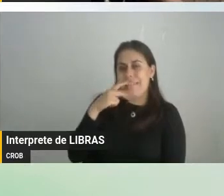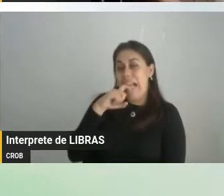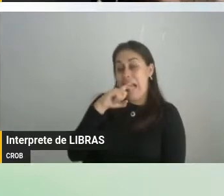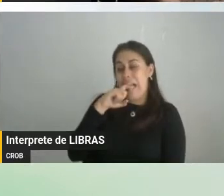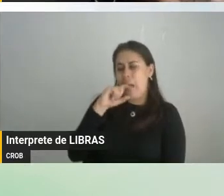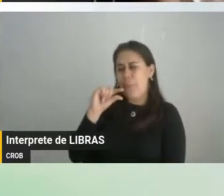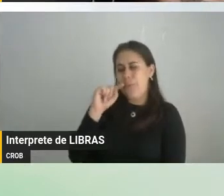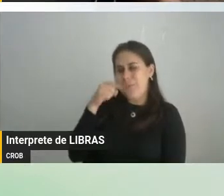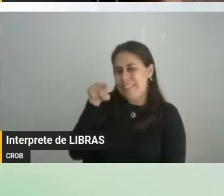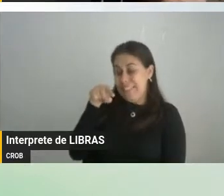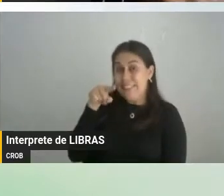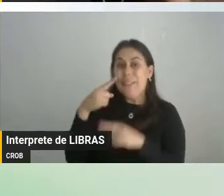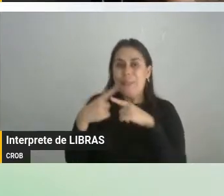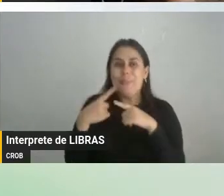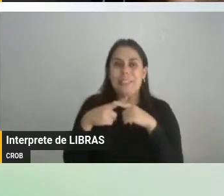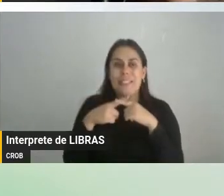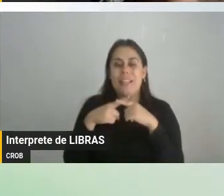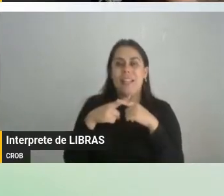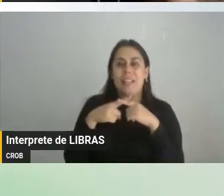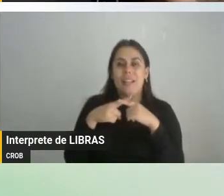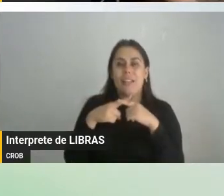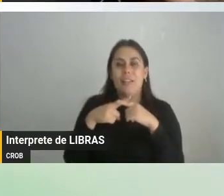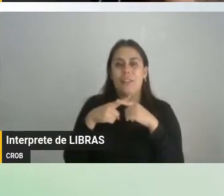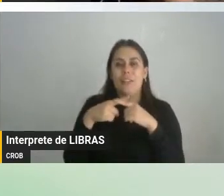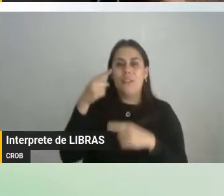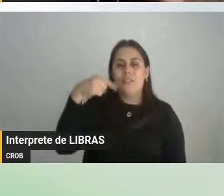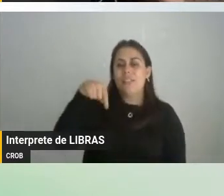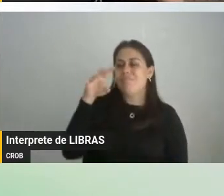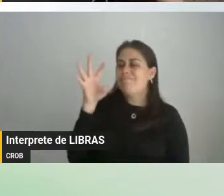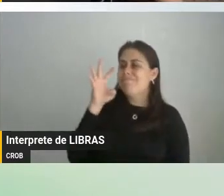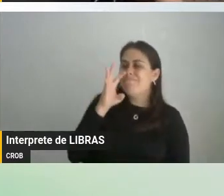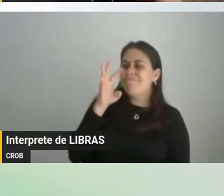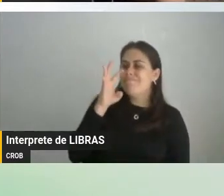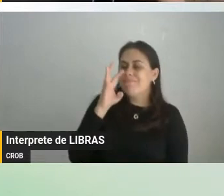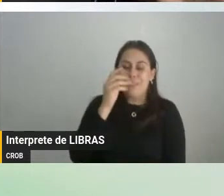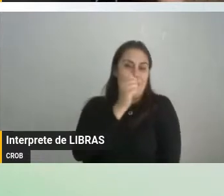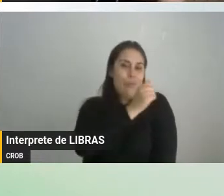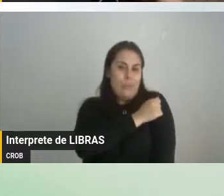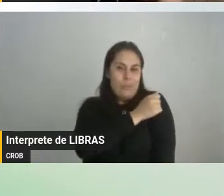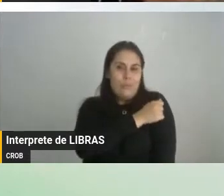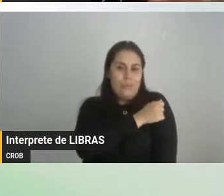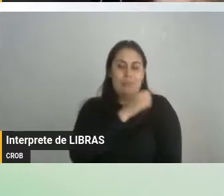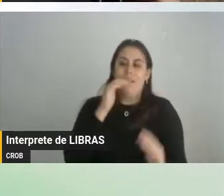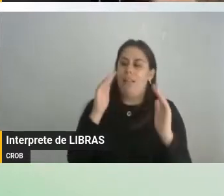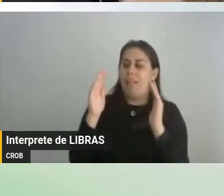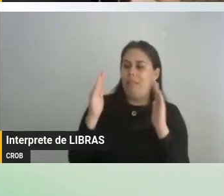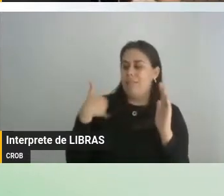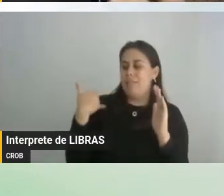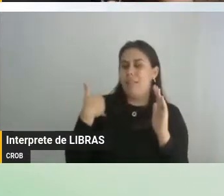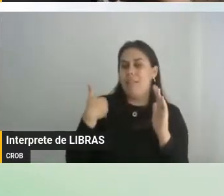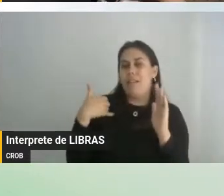no sentido de que vocês são muito admirados pelos alunos, especialmente nessa faixa etária, até os